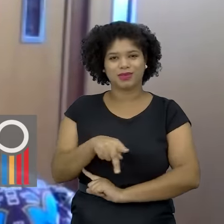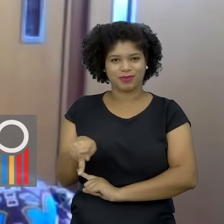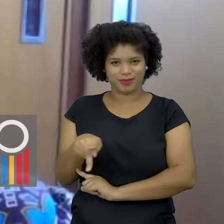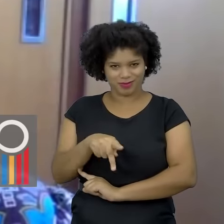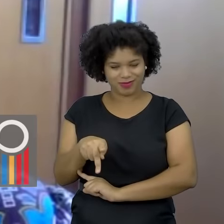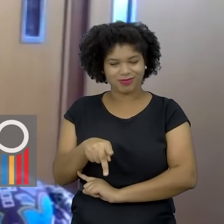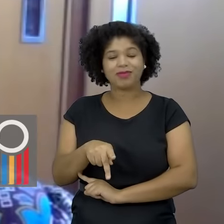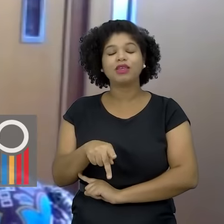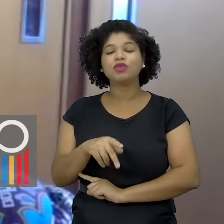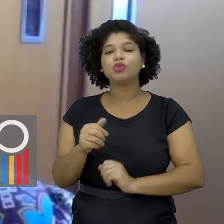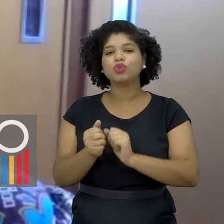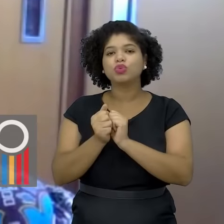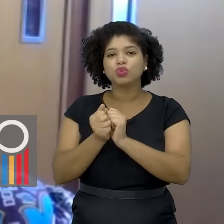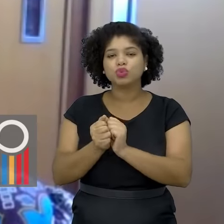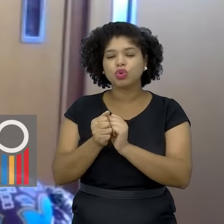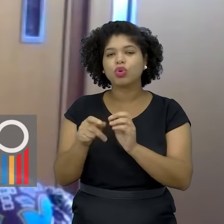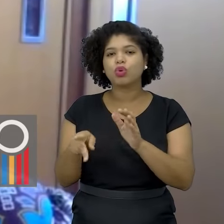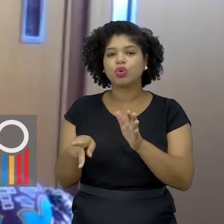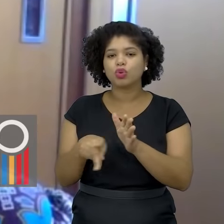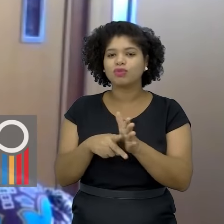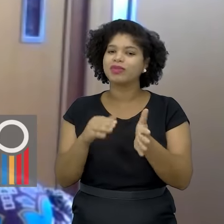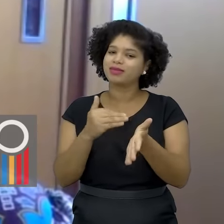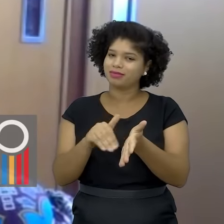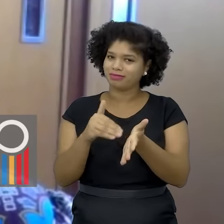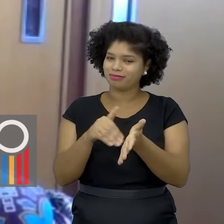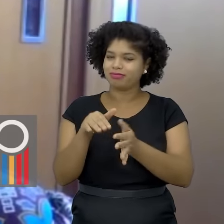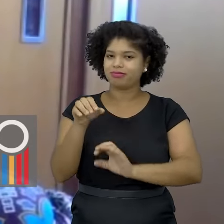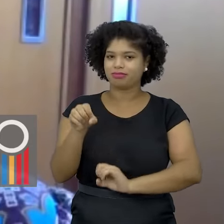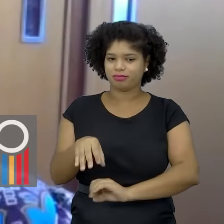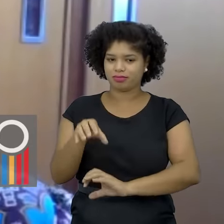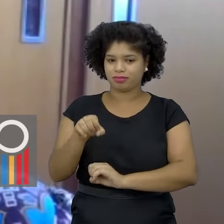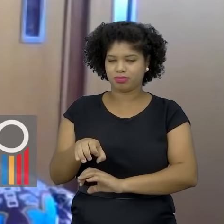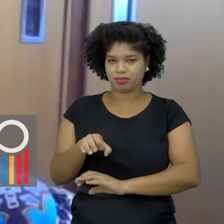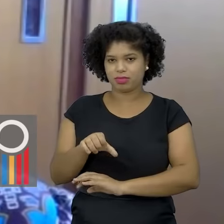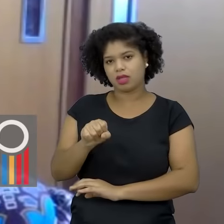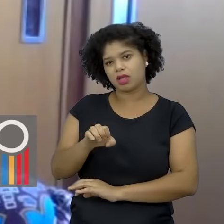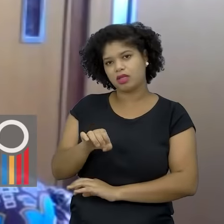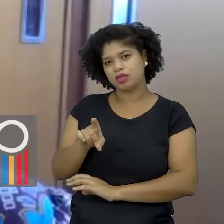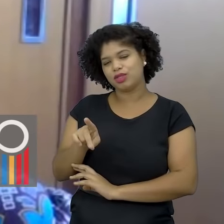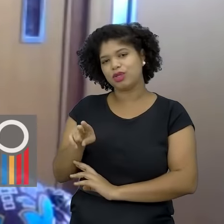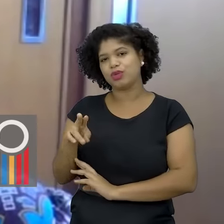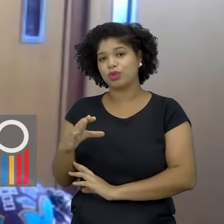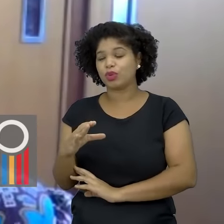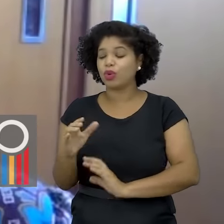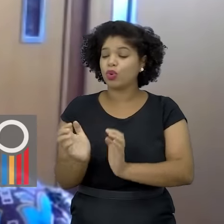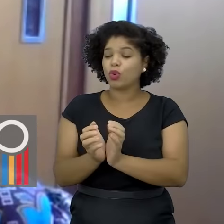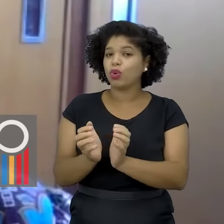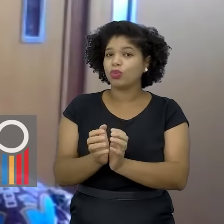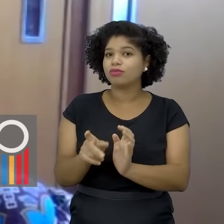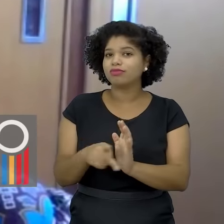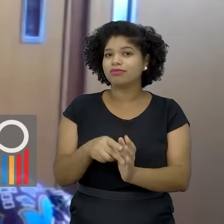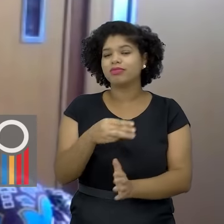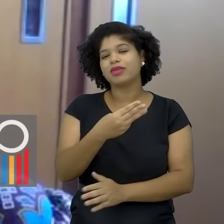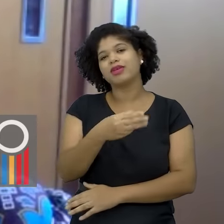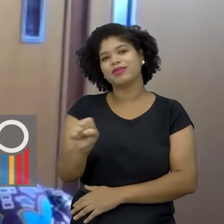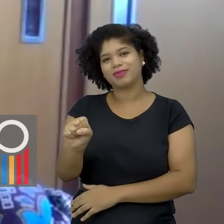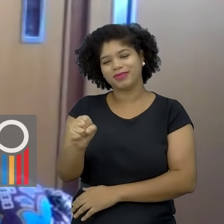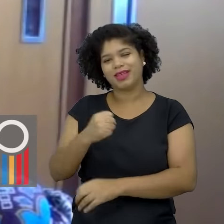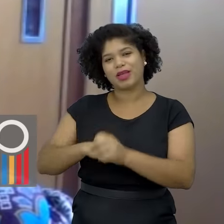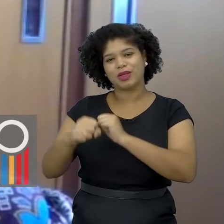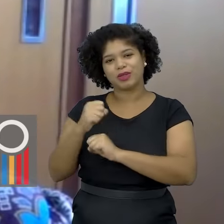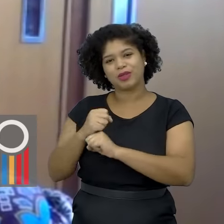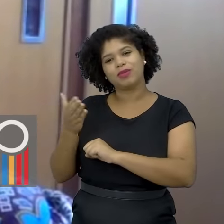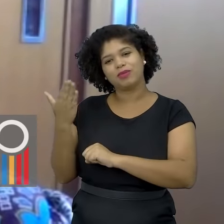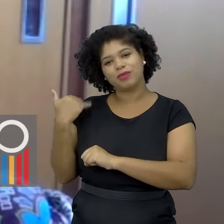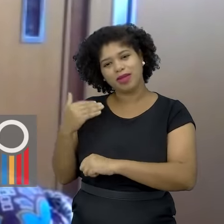em colaboração com a Secretaria de, com a nossa Secretaria de Educação, com a equipe aí da EFAP. Desde o ano passado estou